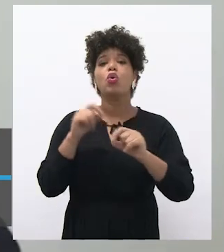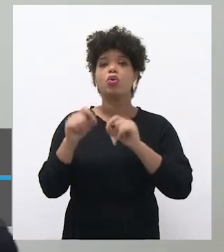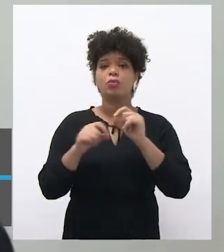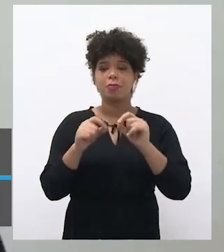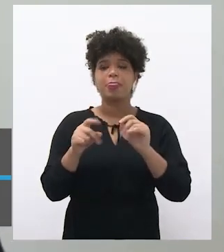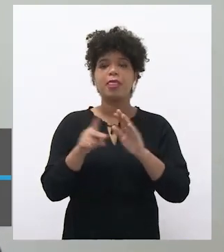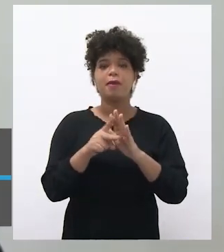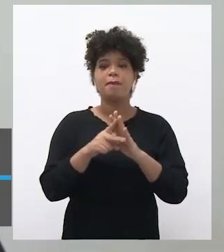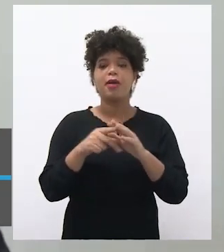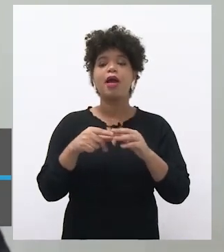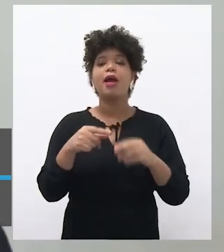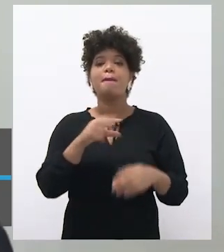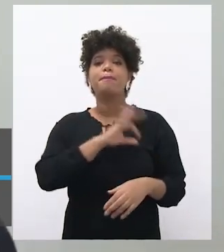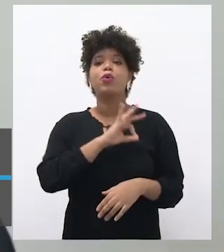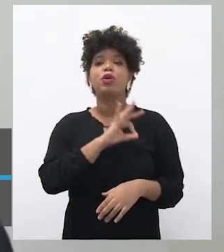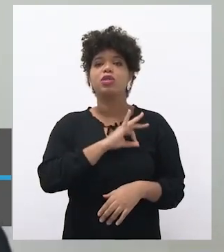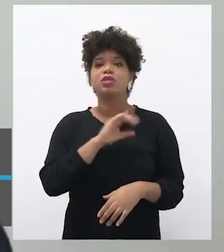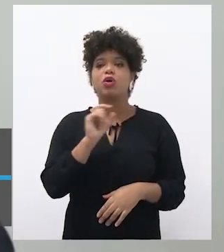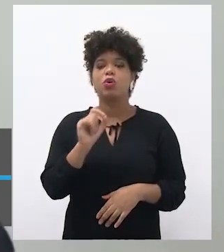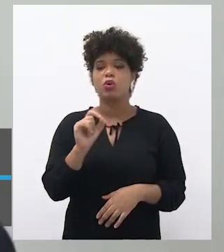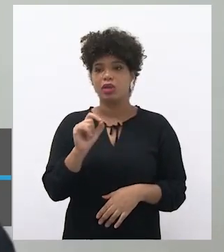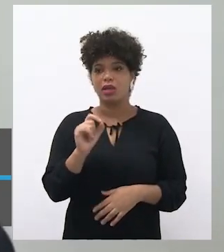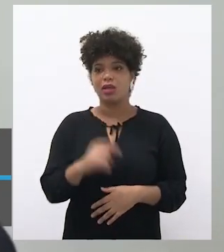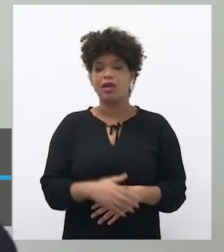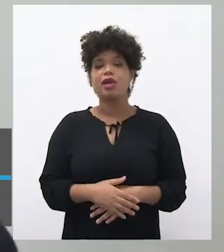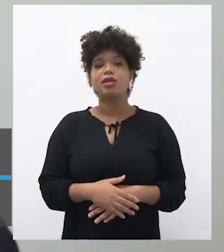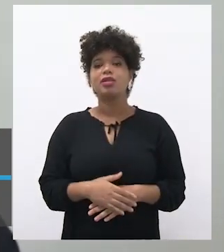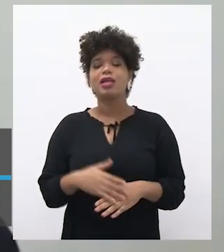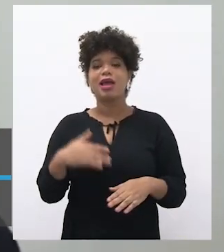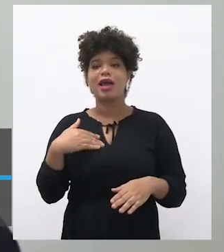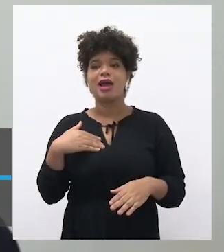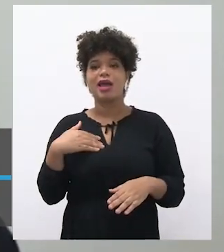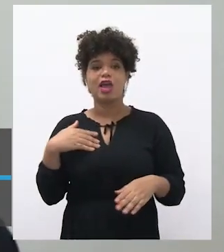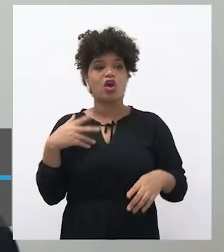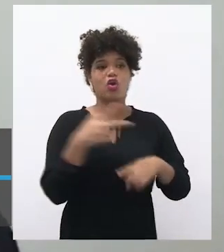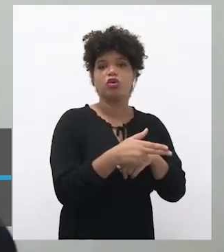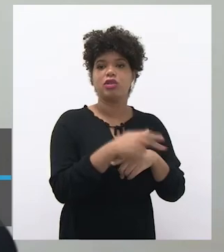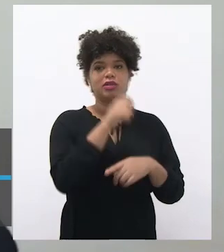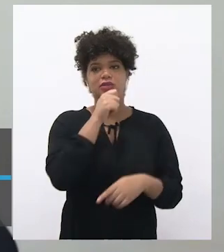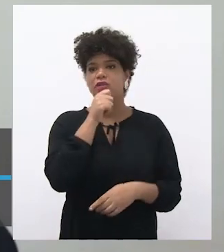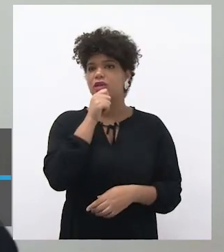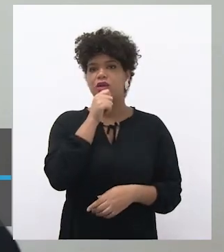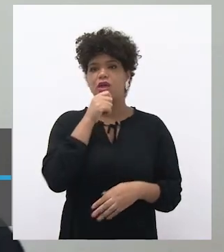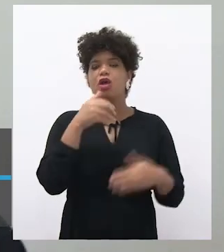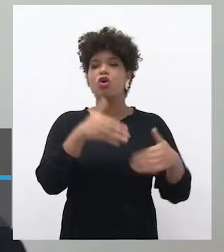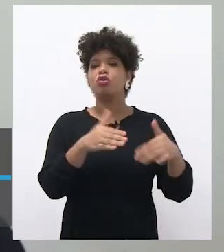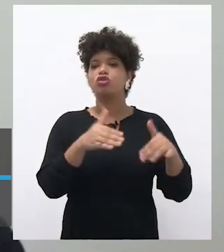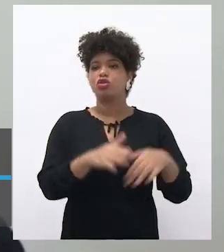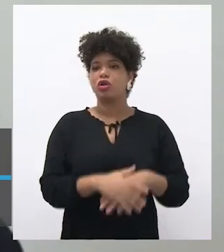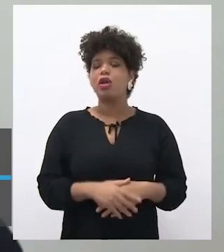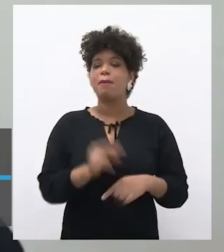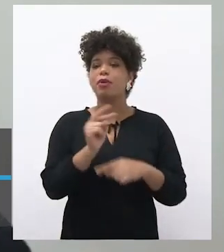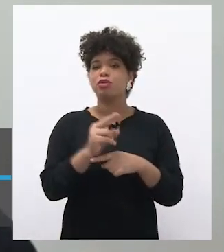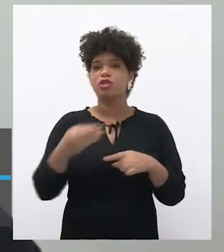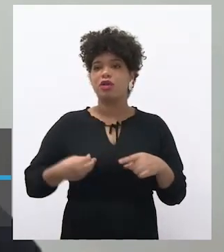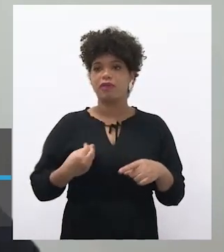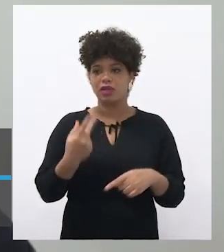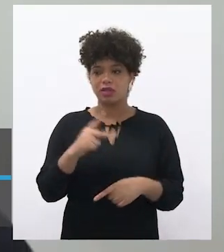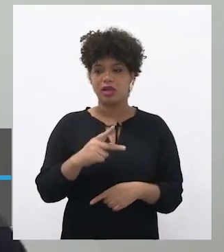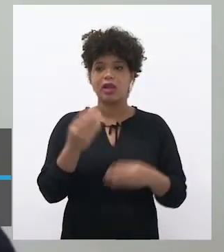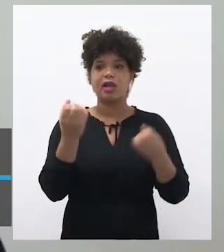de ameaçar um outro, né, de lhe causar um mal injusto e grave. Essa ameaça ela tem que ser uma ameaça concreta, ela tem que ser uma